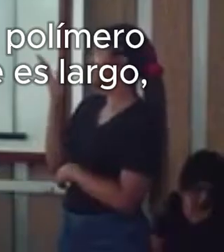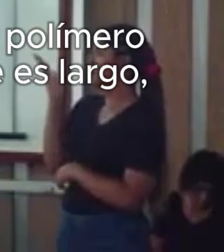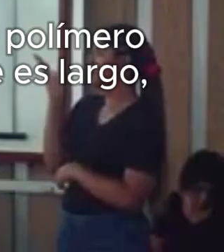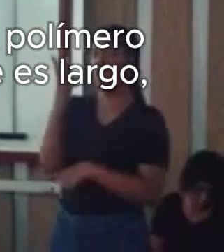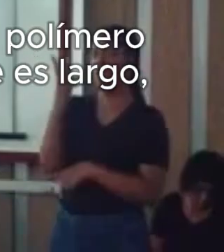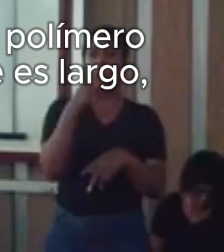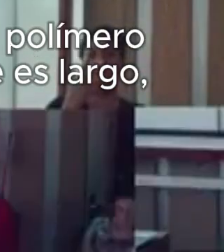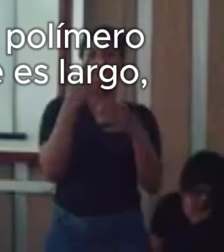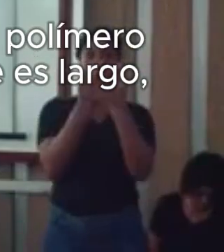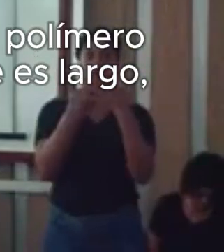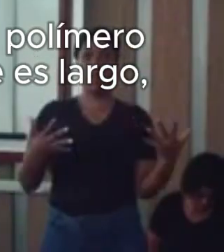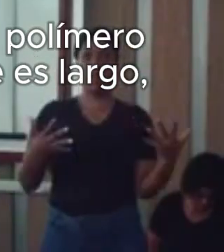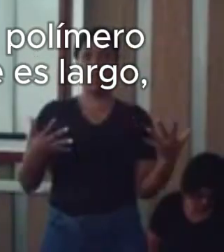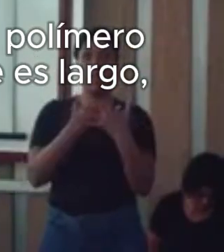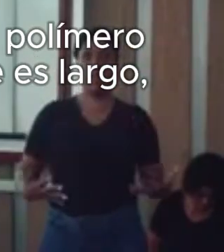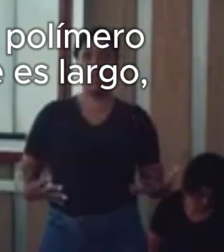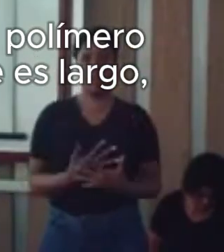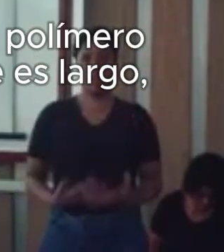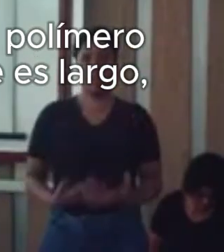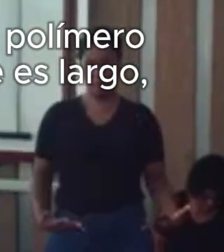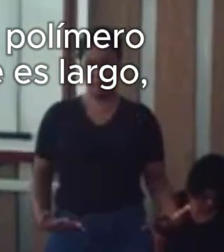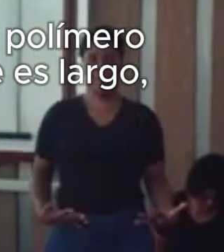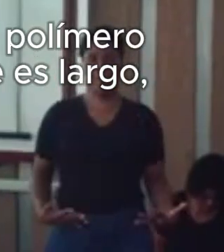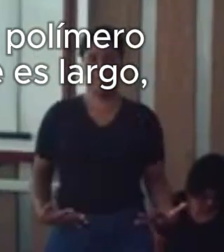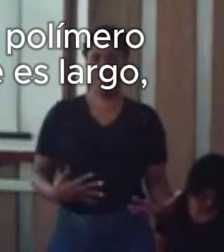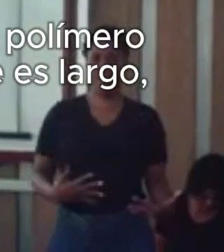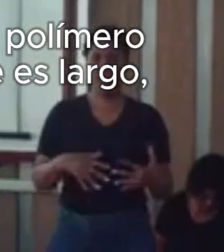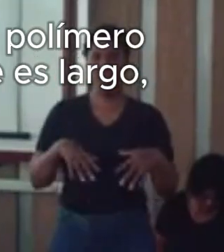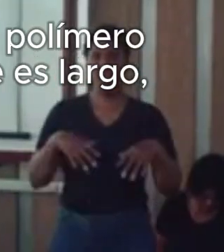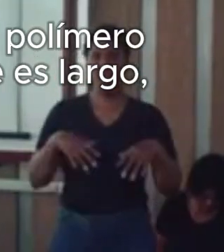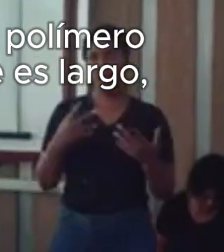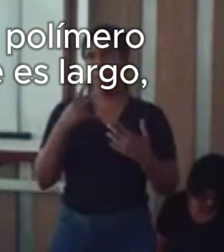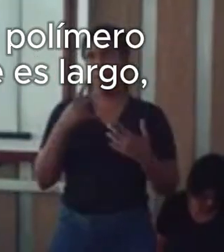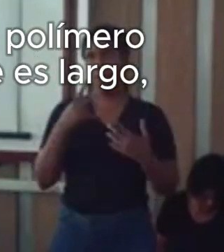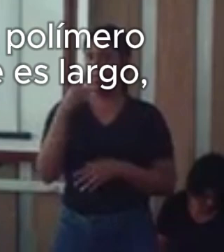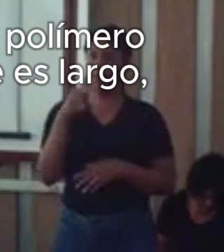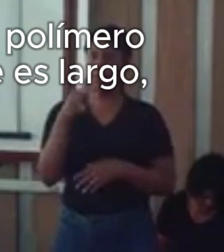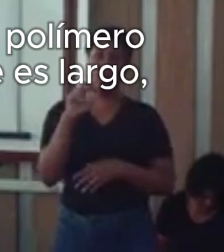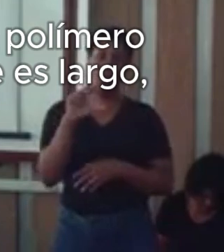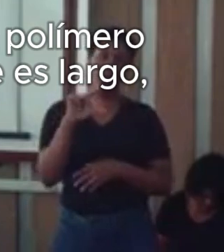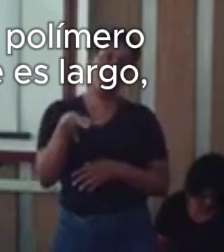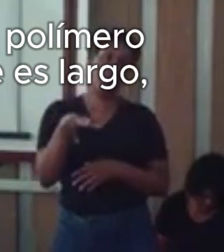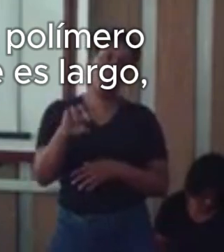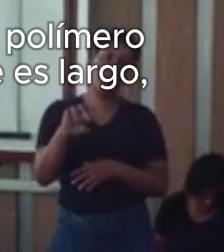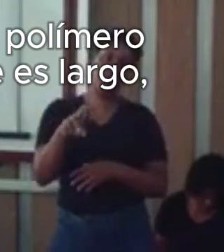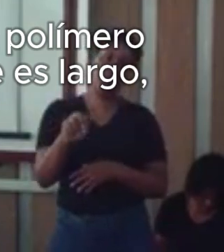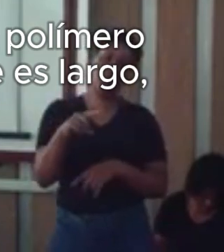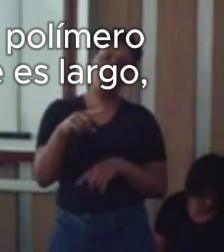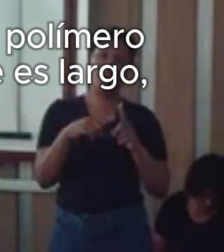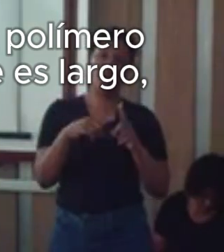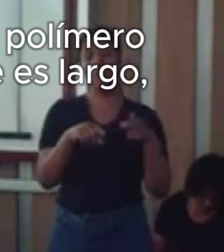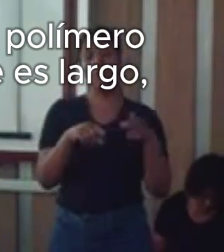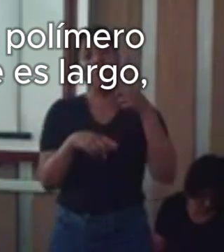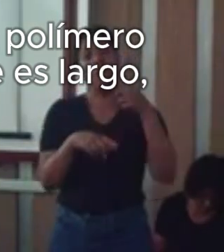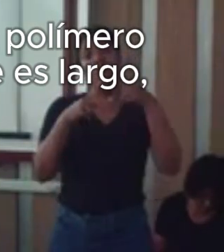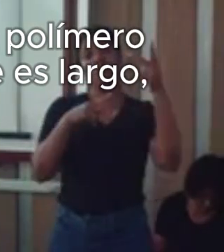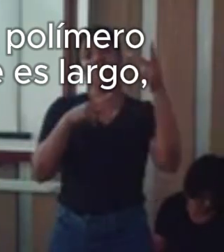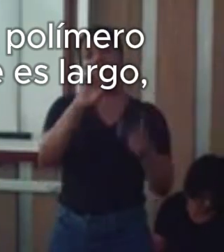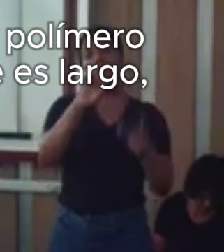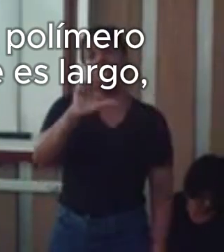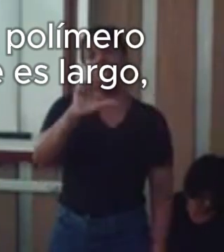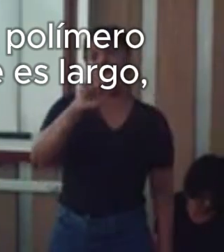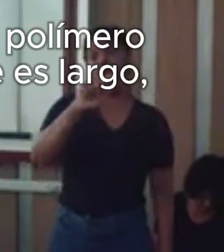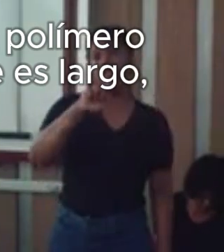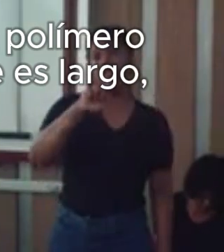é um polímero também, só que, enquanto o colágeno faz um polímero que é compridão, é um tubo, uma coisa